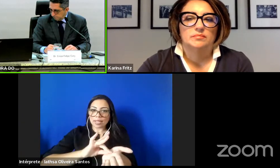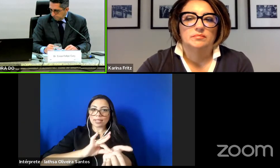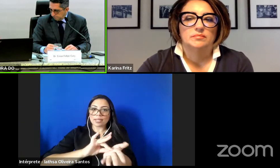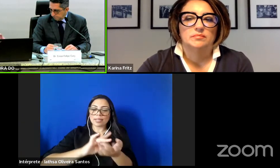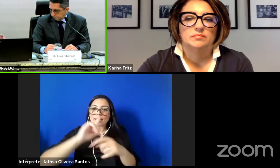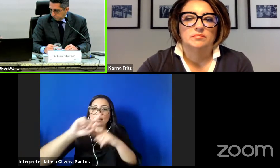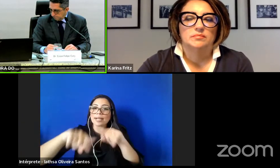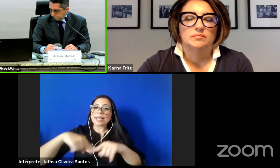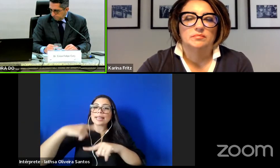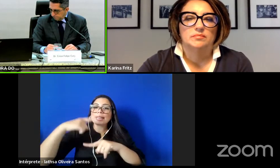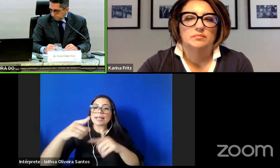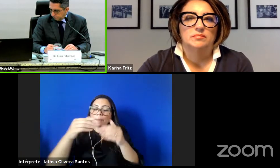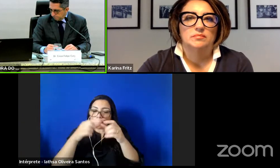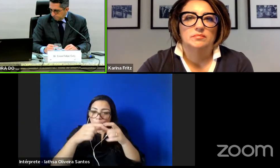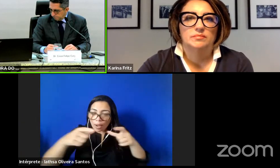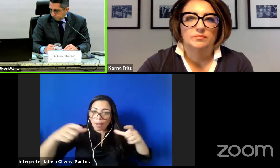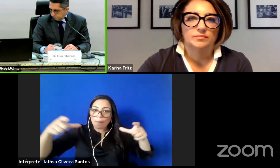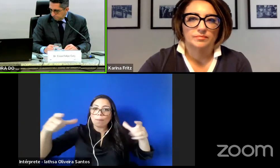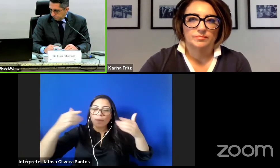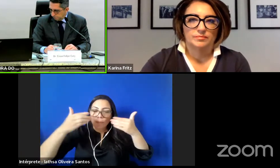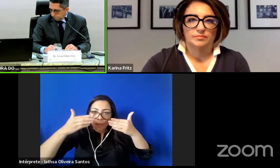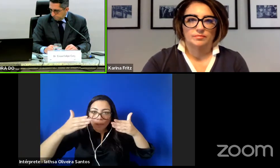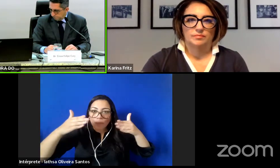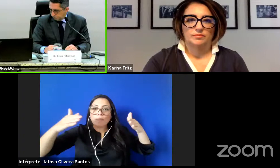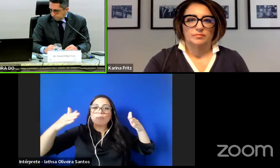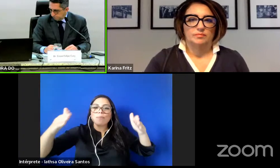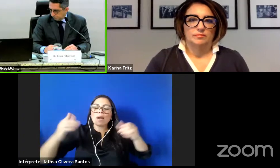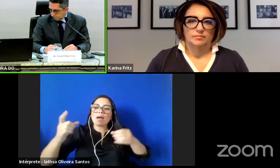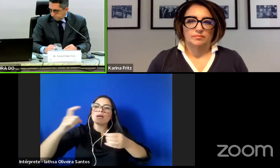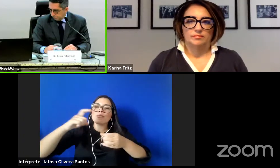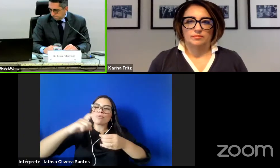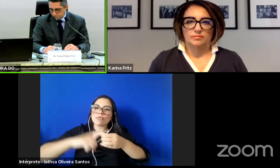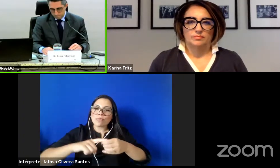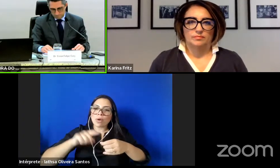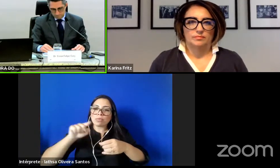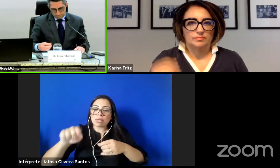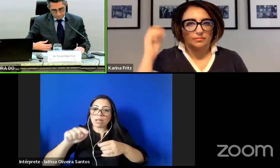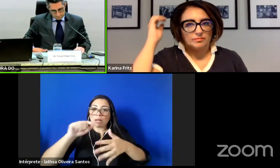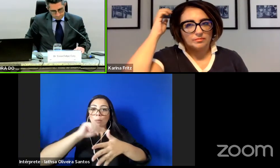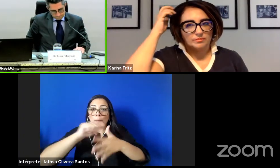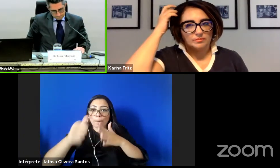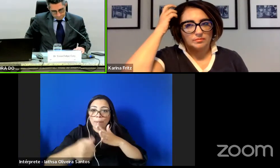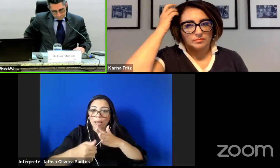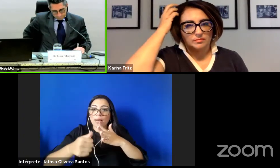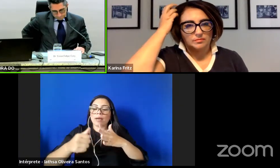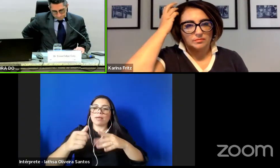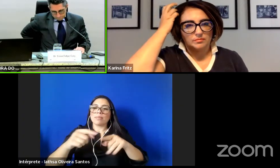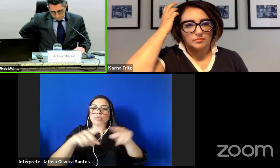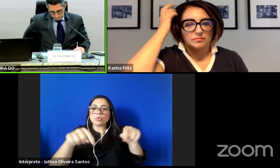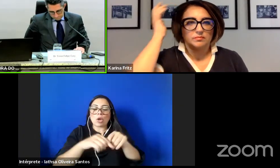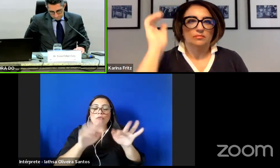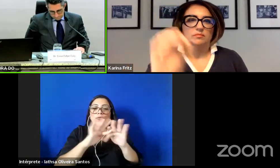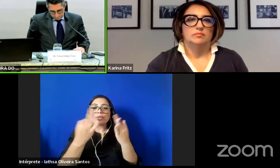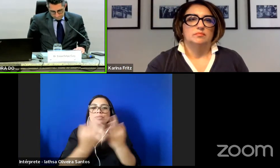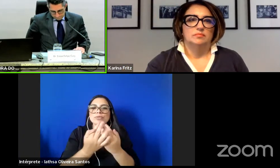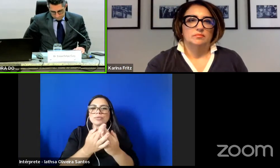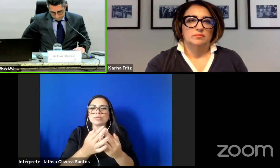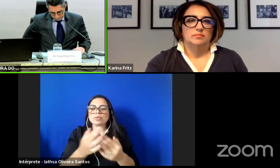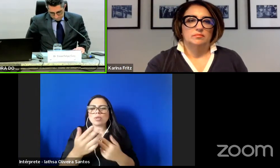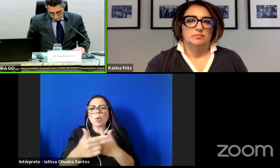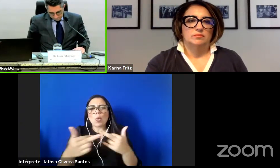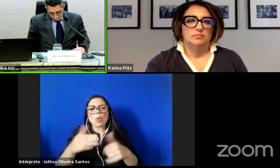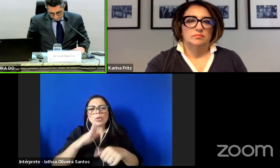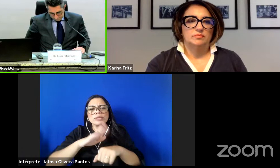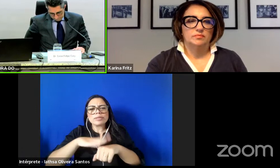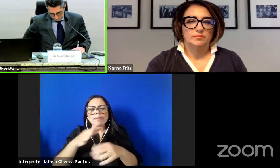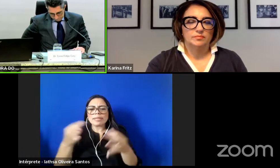ampliar, retomar esse primeiro ponto para buscar, com base já no parâmetro das varas de família, algo mais concreto e que